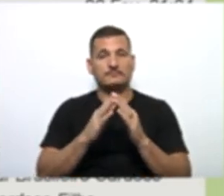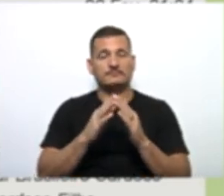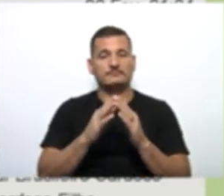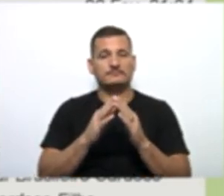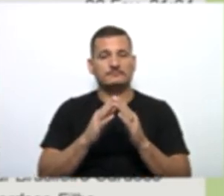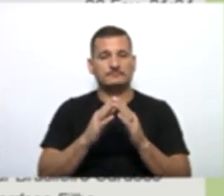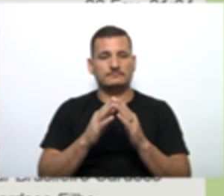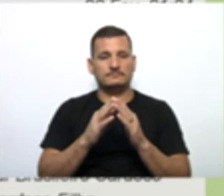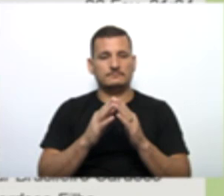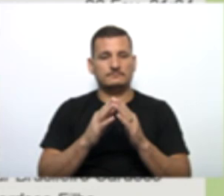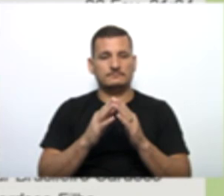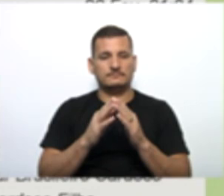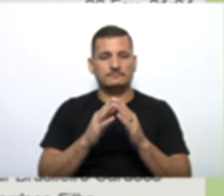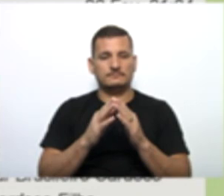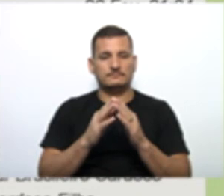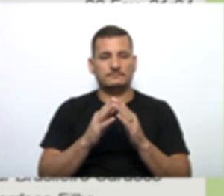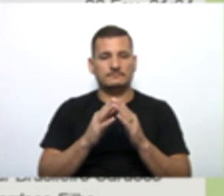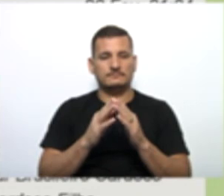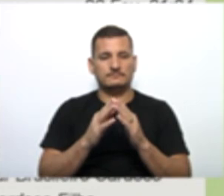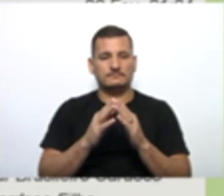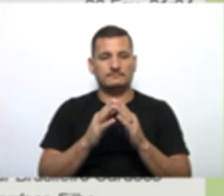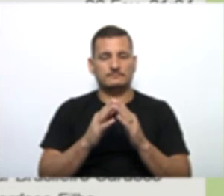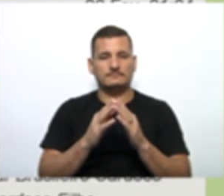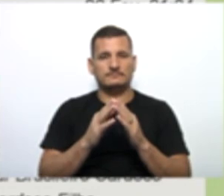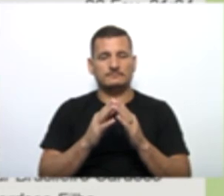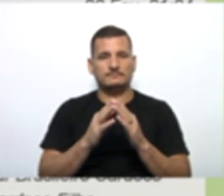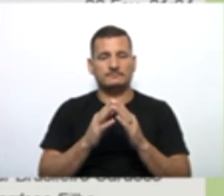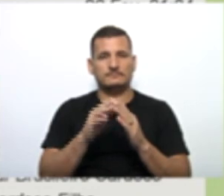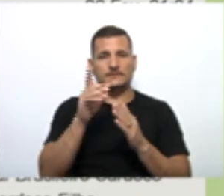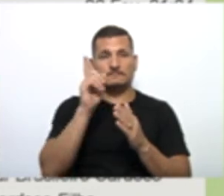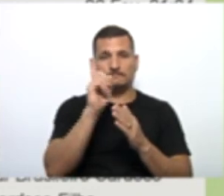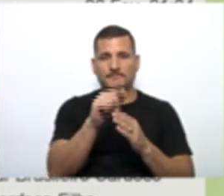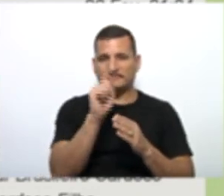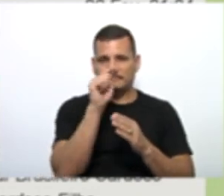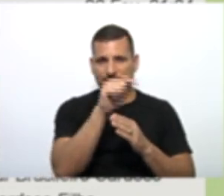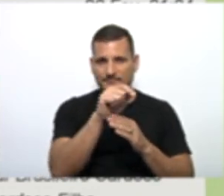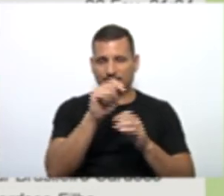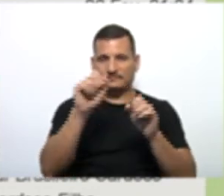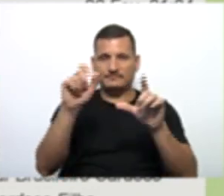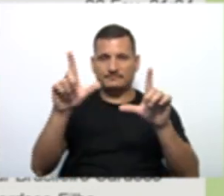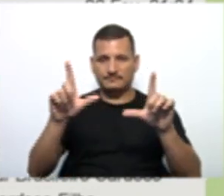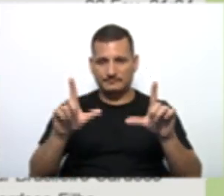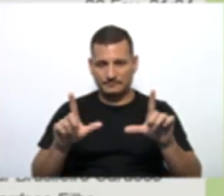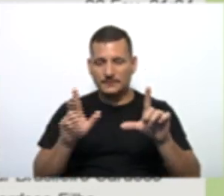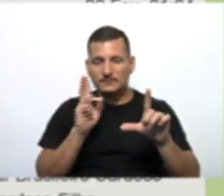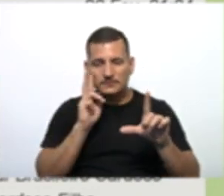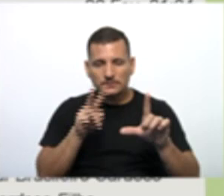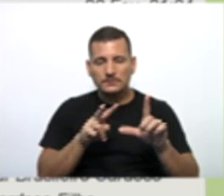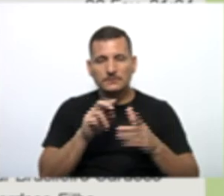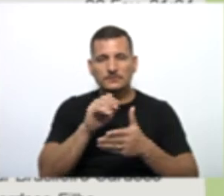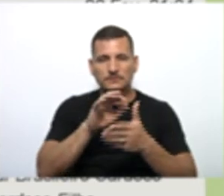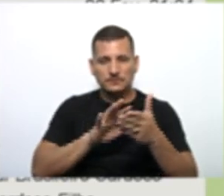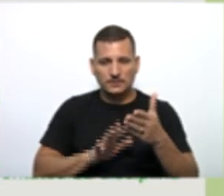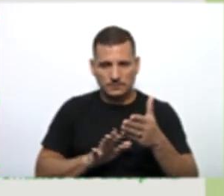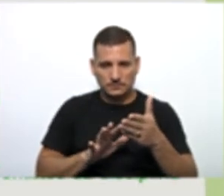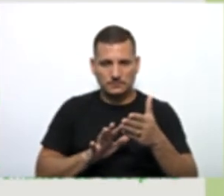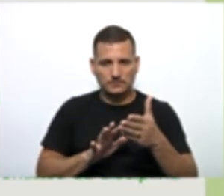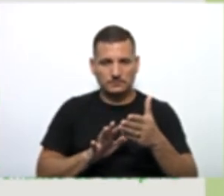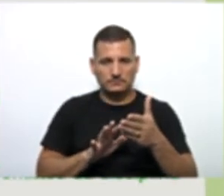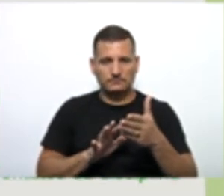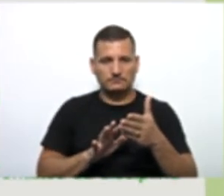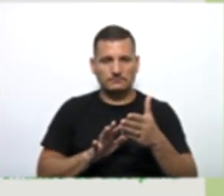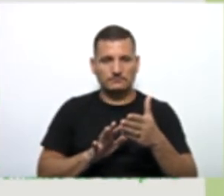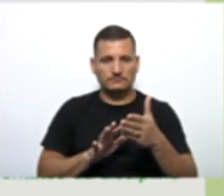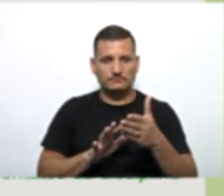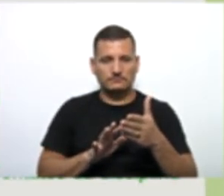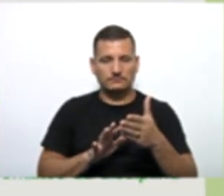tarefa. Então, você vai acessar aqui, vai abrir a orientação, né? Vai abrir a orientação da atividade,